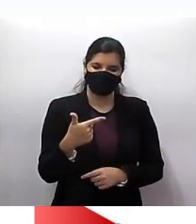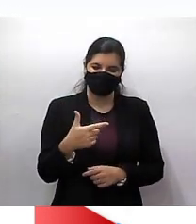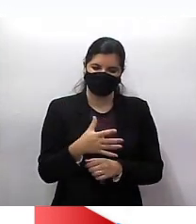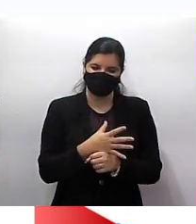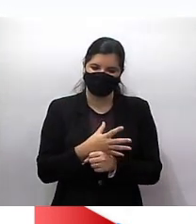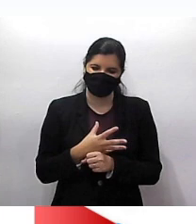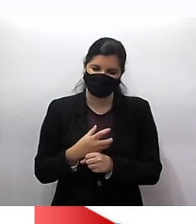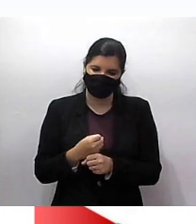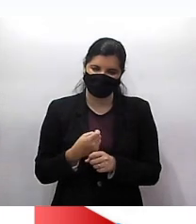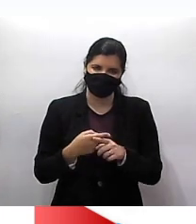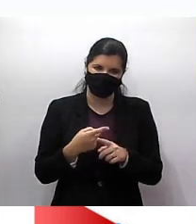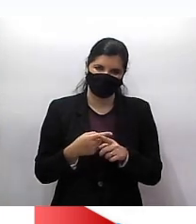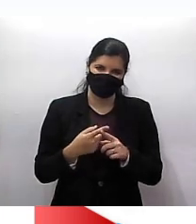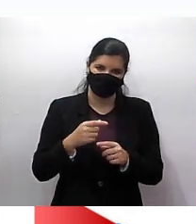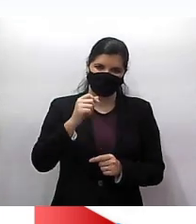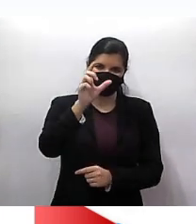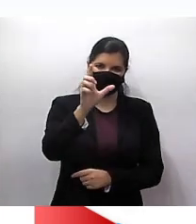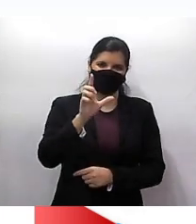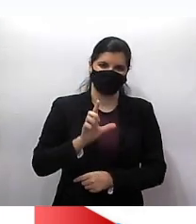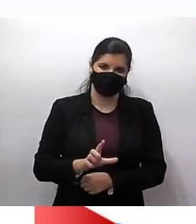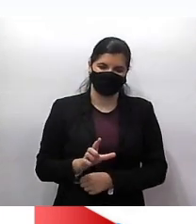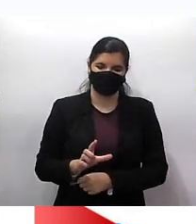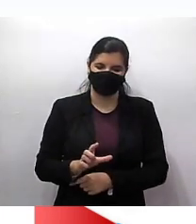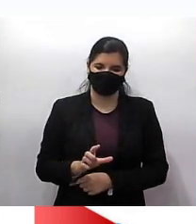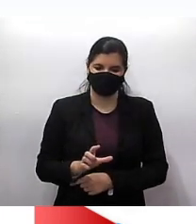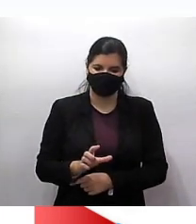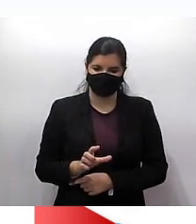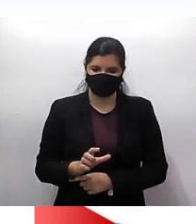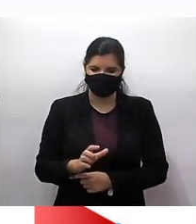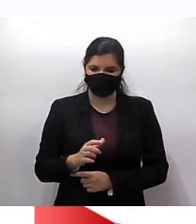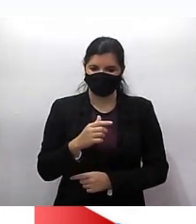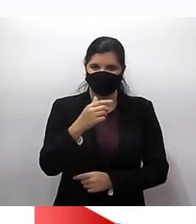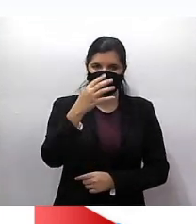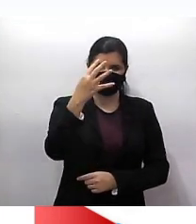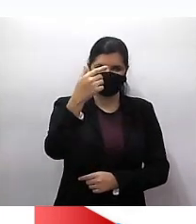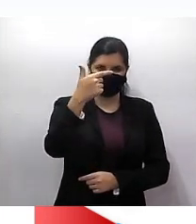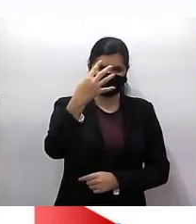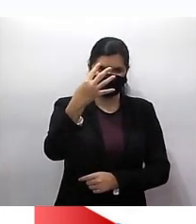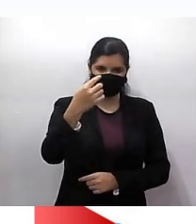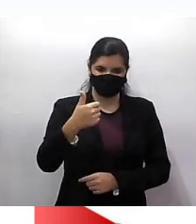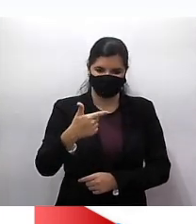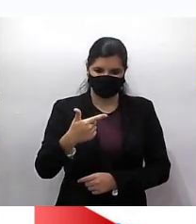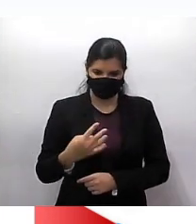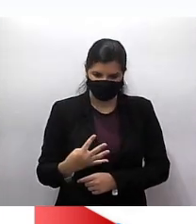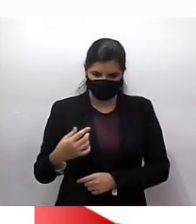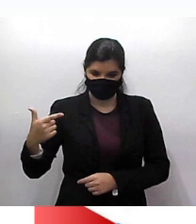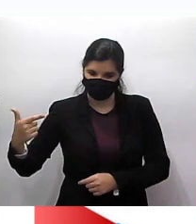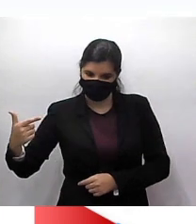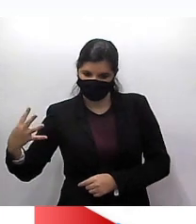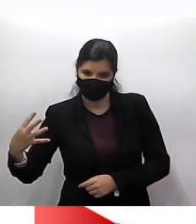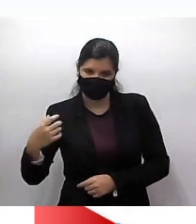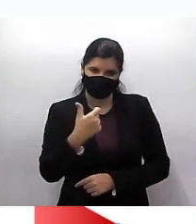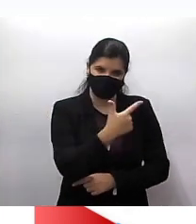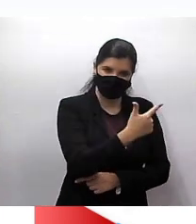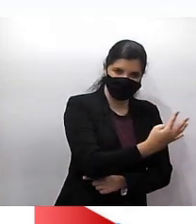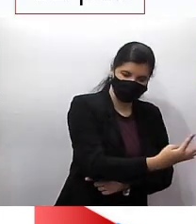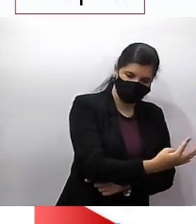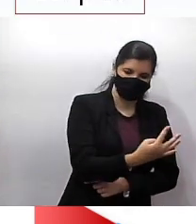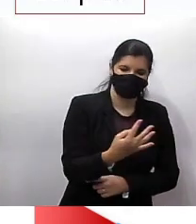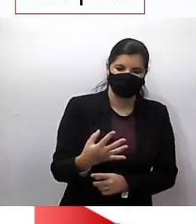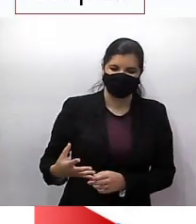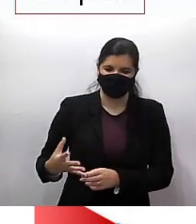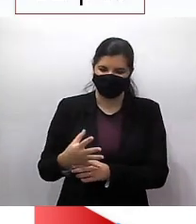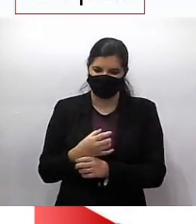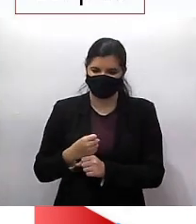2, porque eu tenho dois lados aí que medem 24. Esse lado que está marcado com 24 e o outro paralelo lá, tá